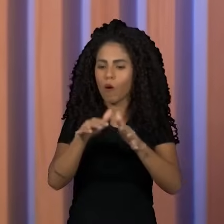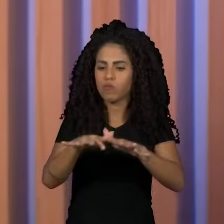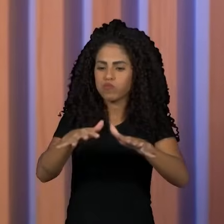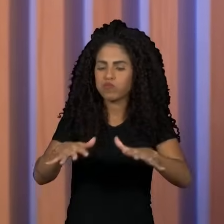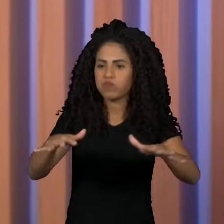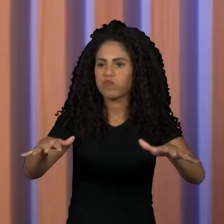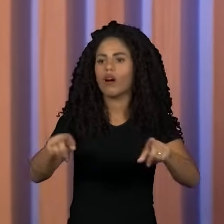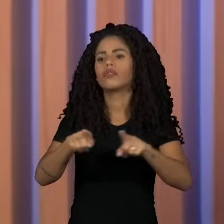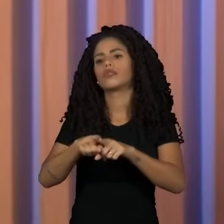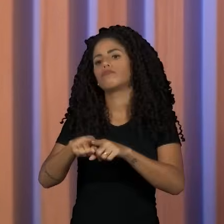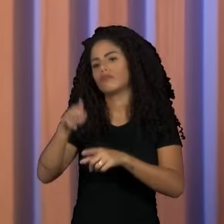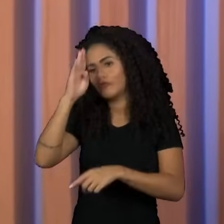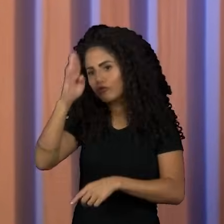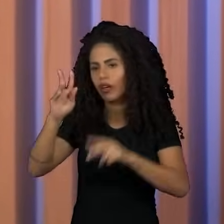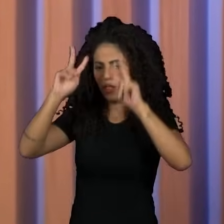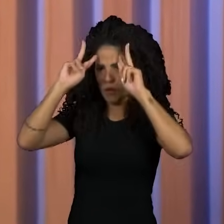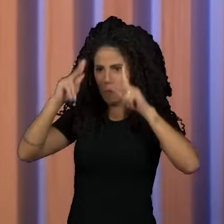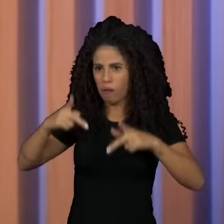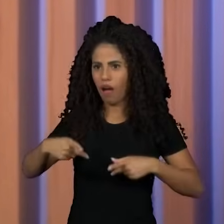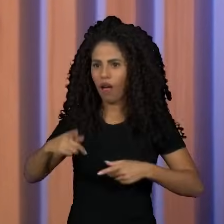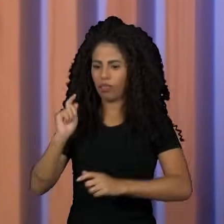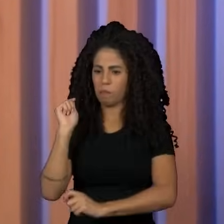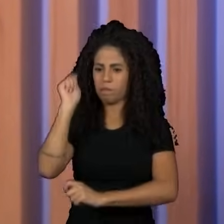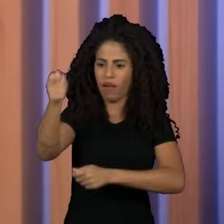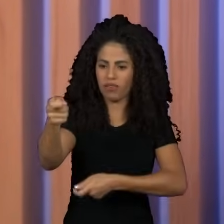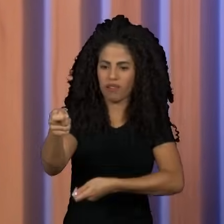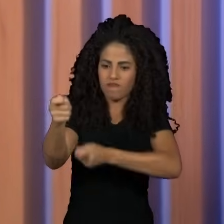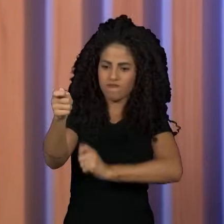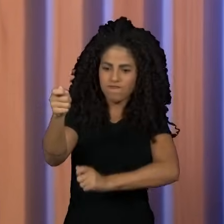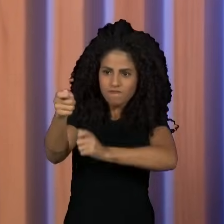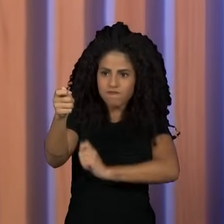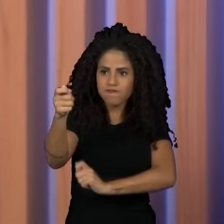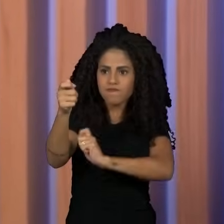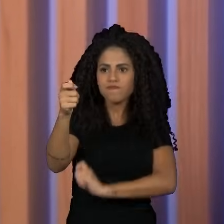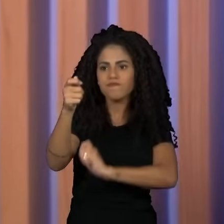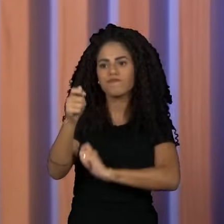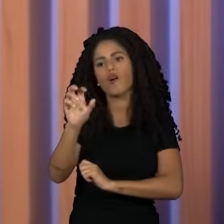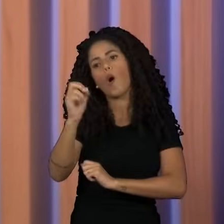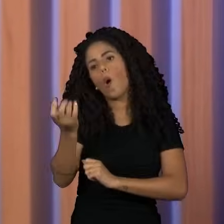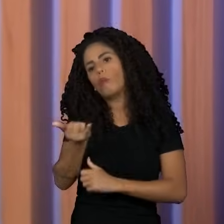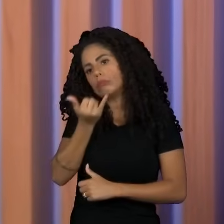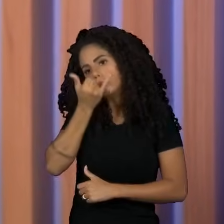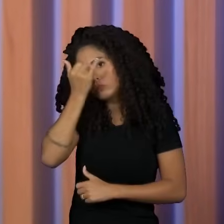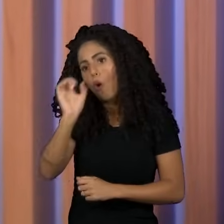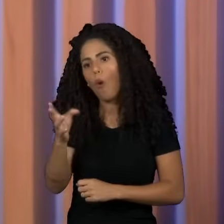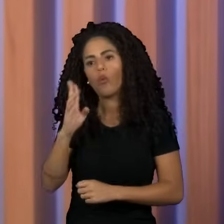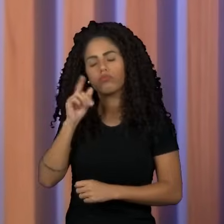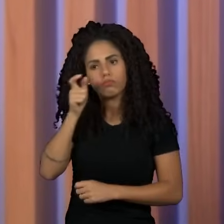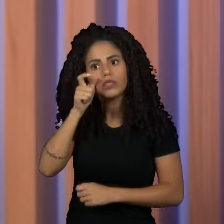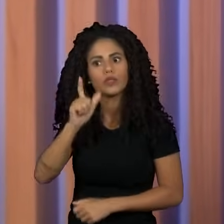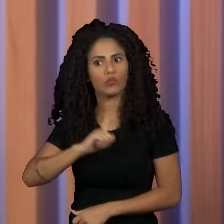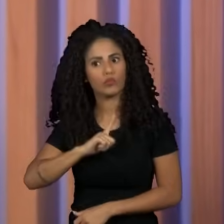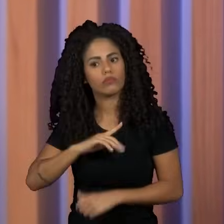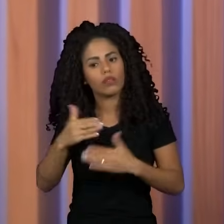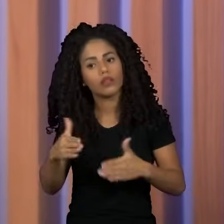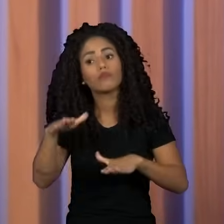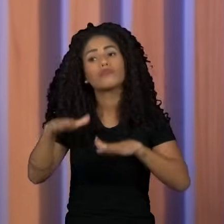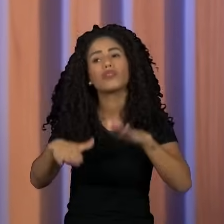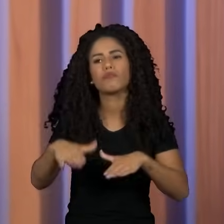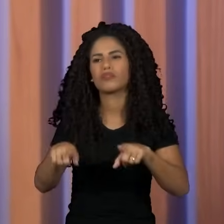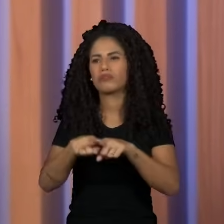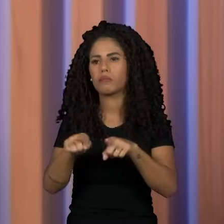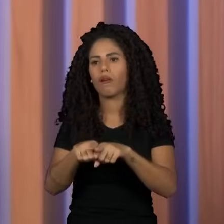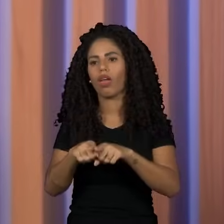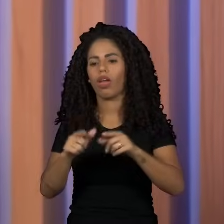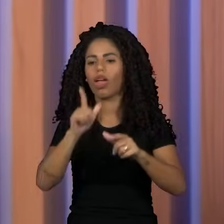direta humana, né, com a pesca, que pode ser intencional ou acidental, e até a contaminação dos